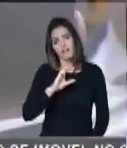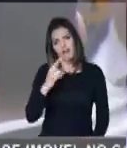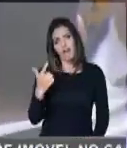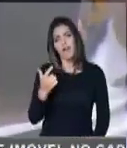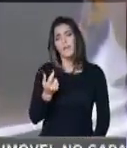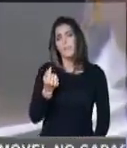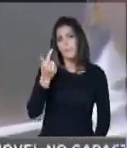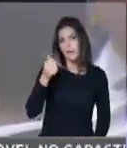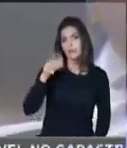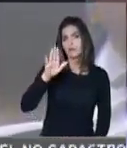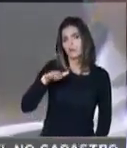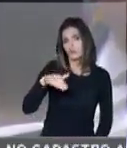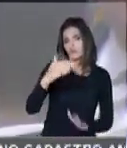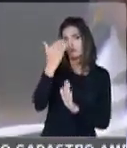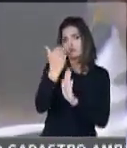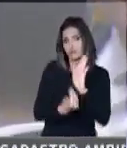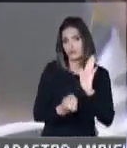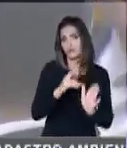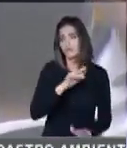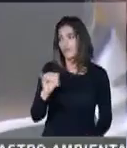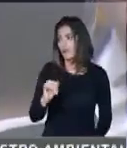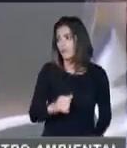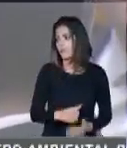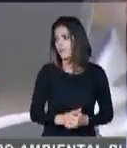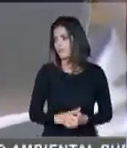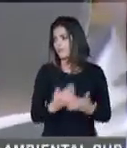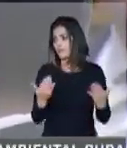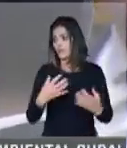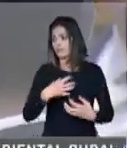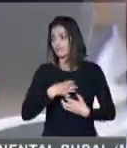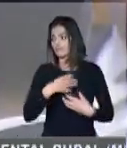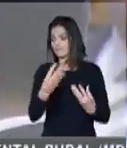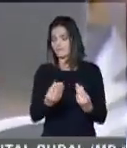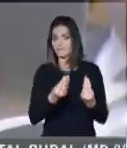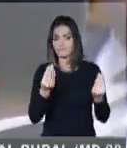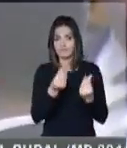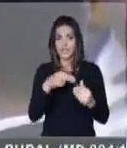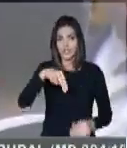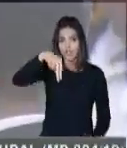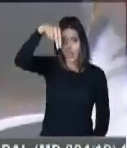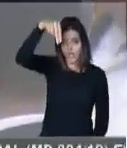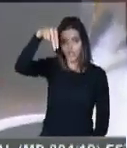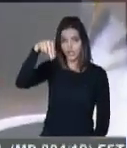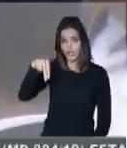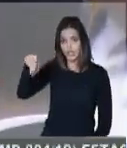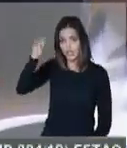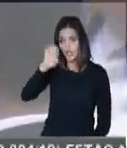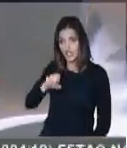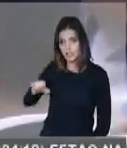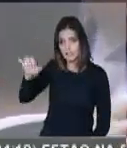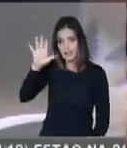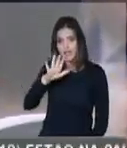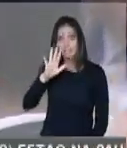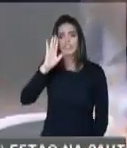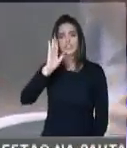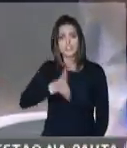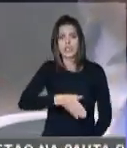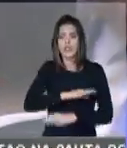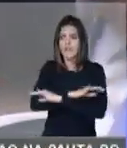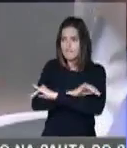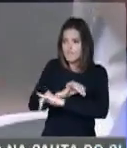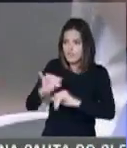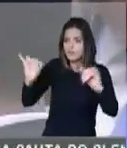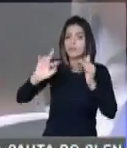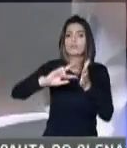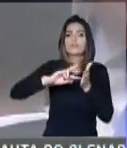o preço vai cair. Então eu peço a sensibilidade, em especial dos parlamentares do Norte e Nordeste, todos já foram